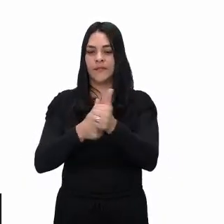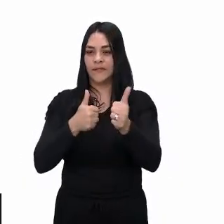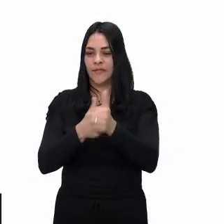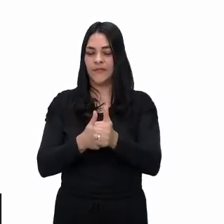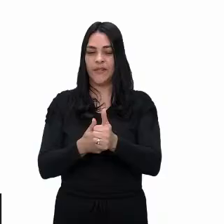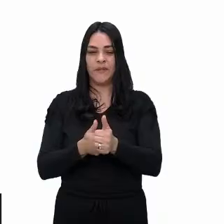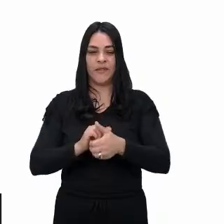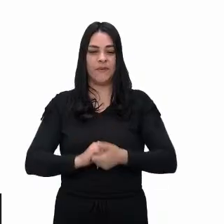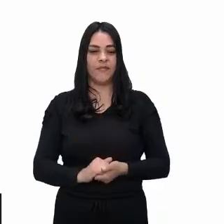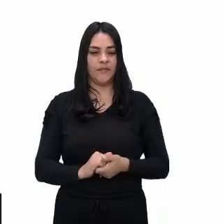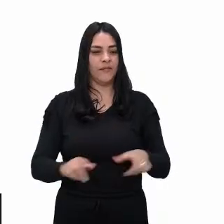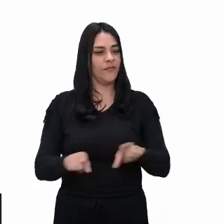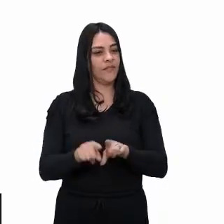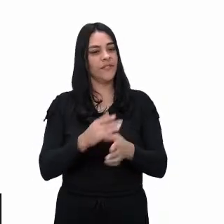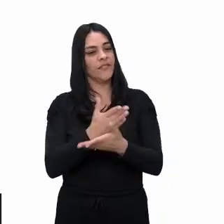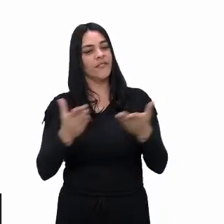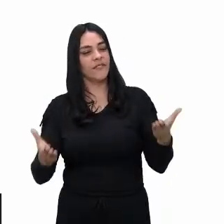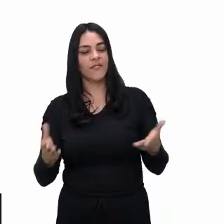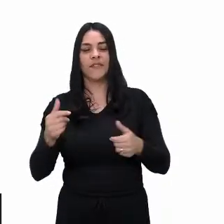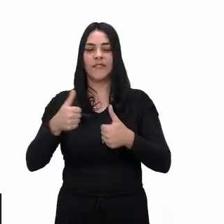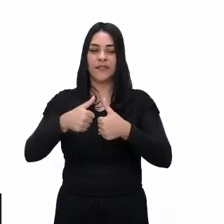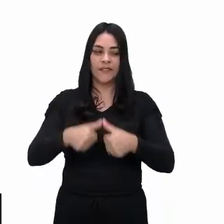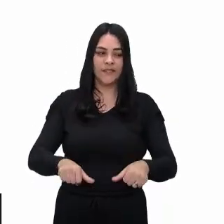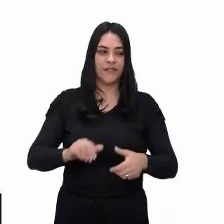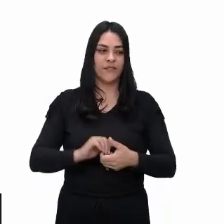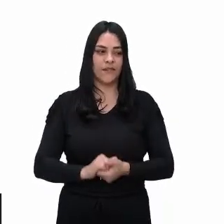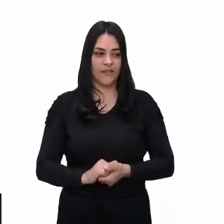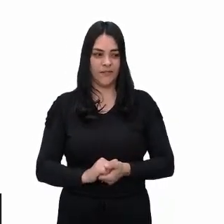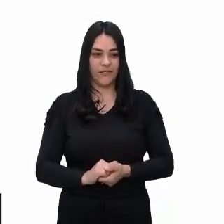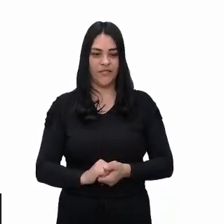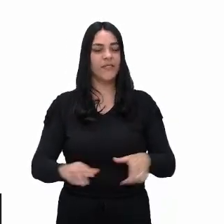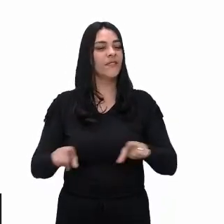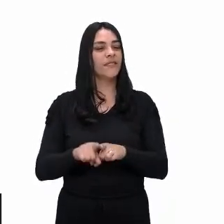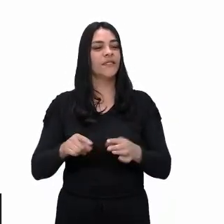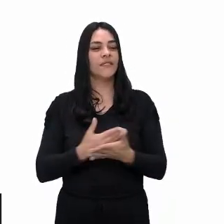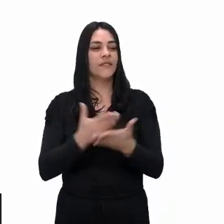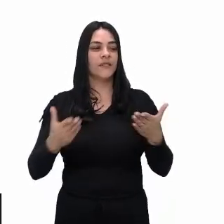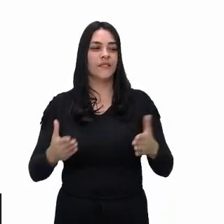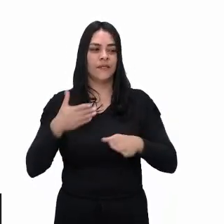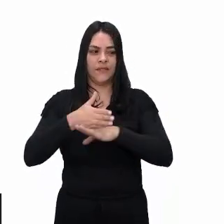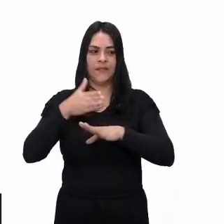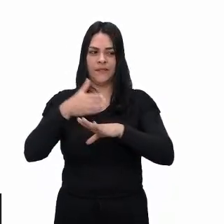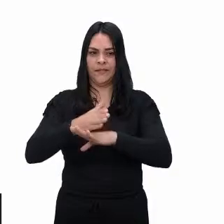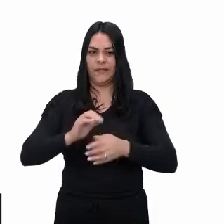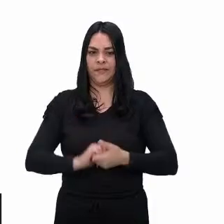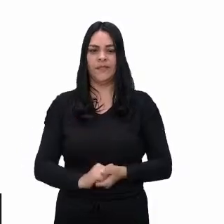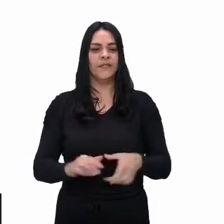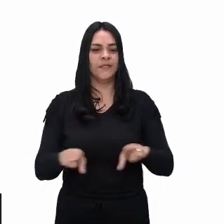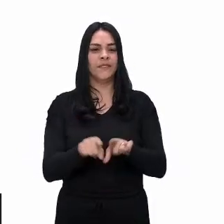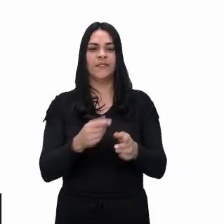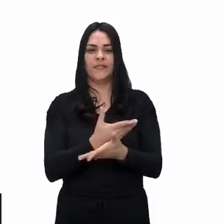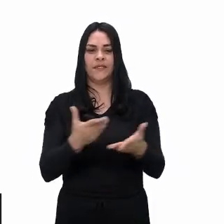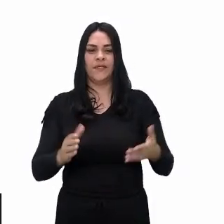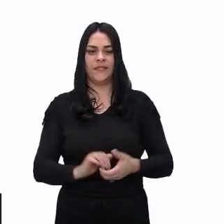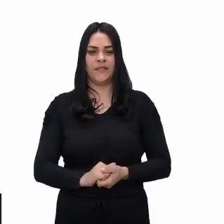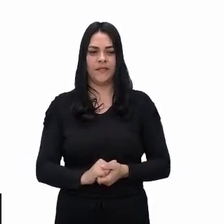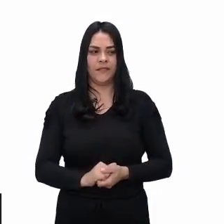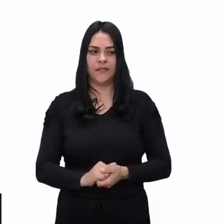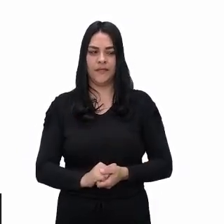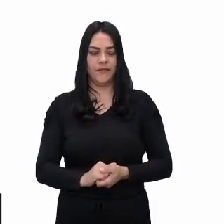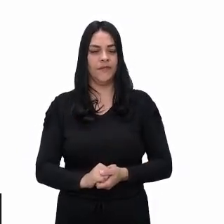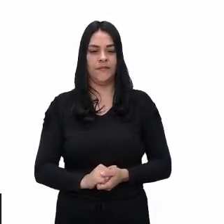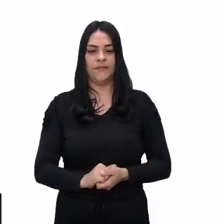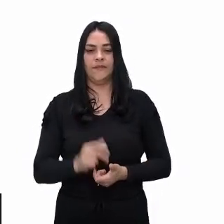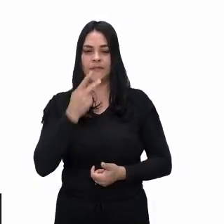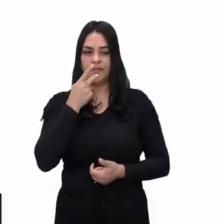pessoal ver, mas se vocês verificarem aí, a própria comunidade também está participando. Então, isso que é o legal, entre aquilo que nós estávamos